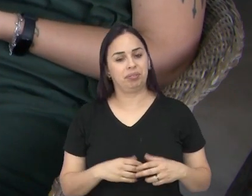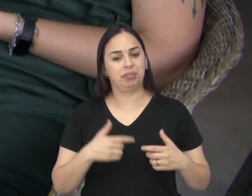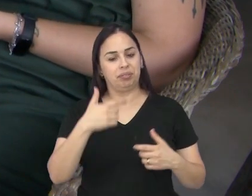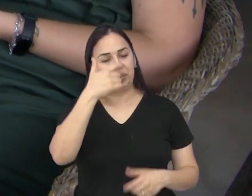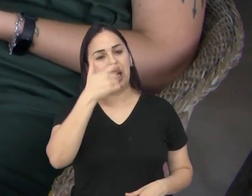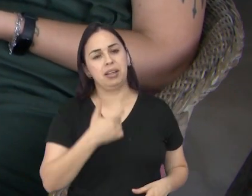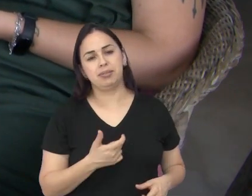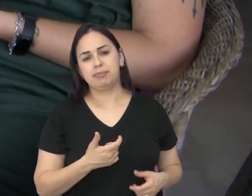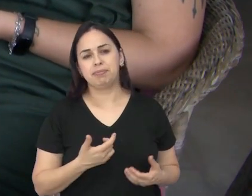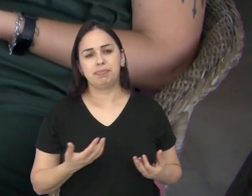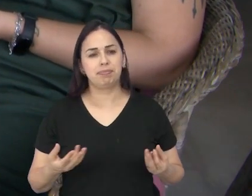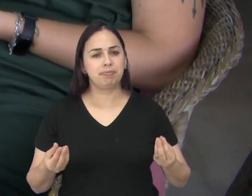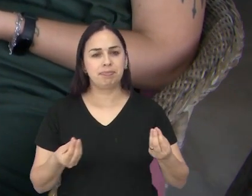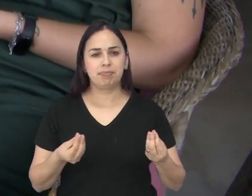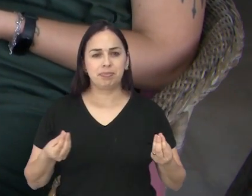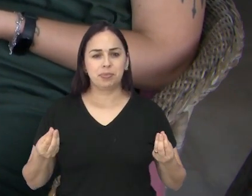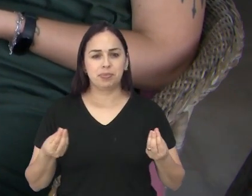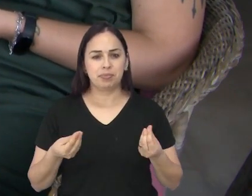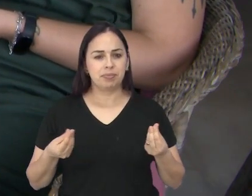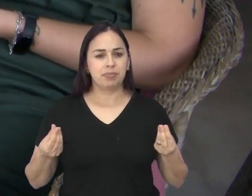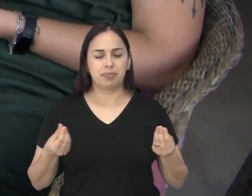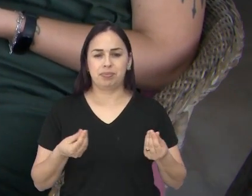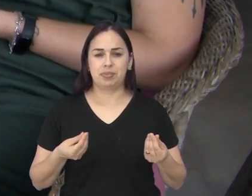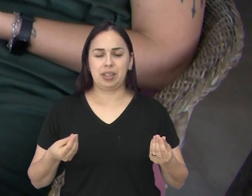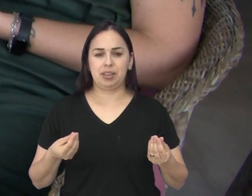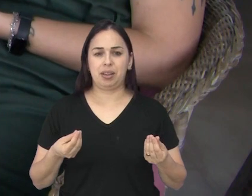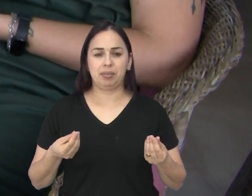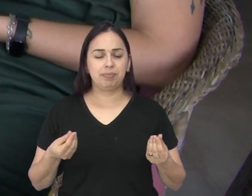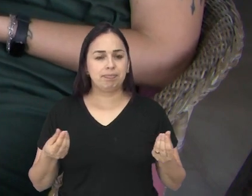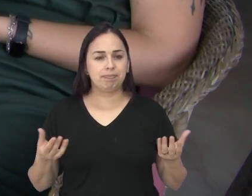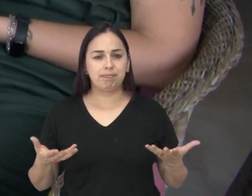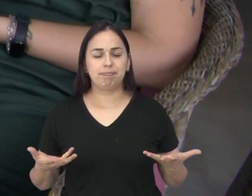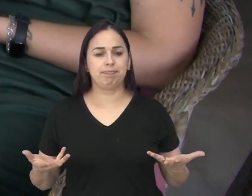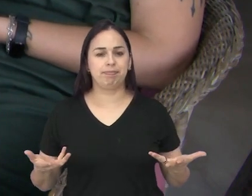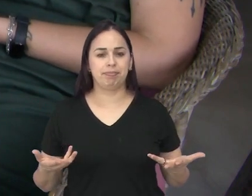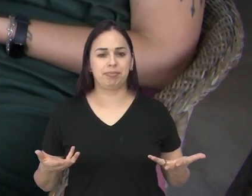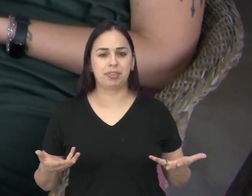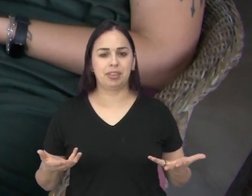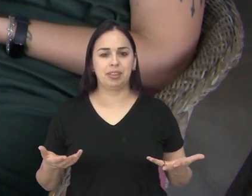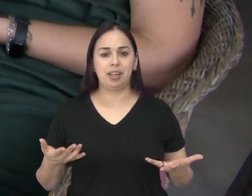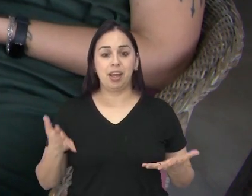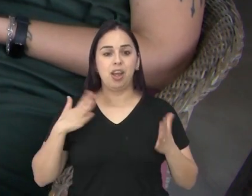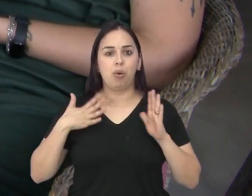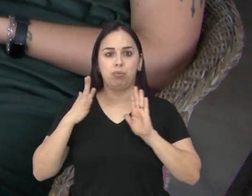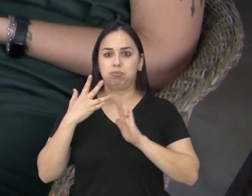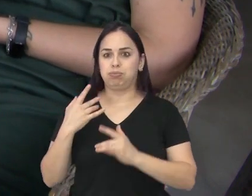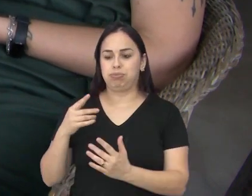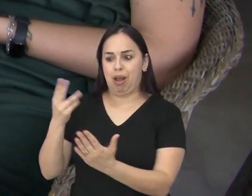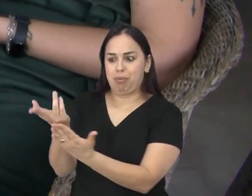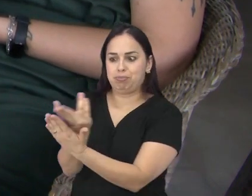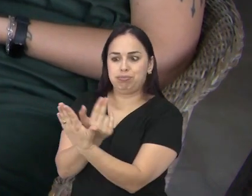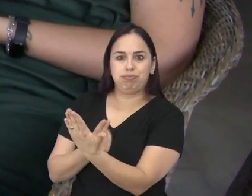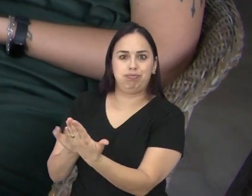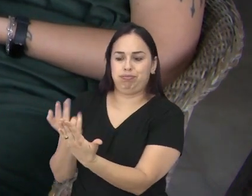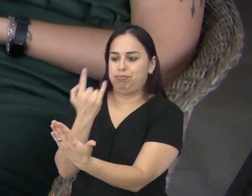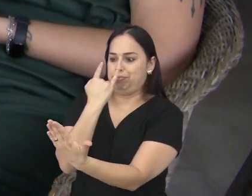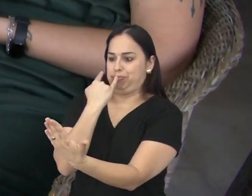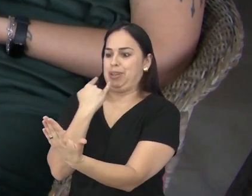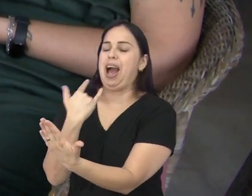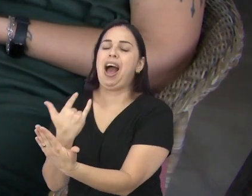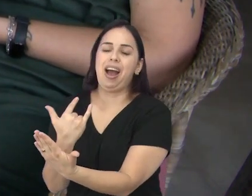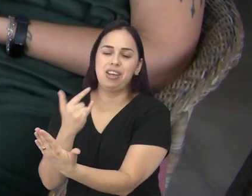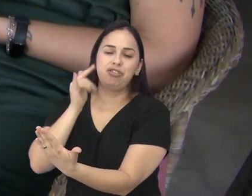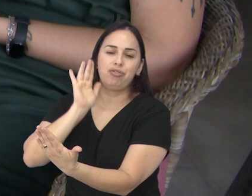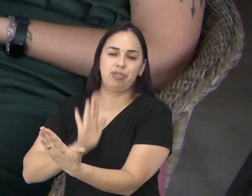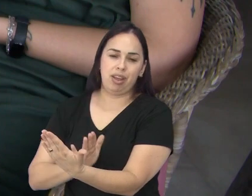Eu tenho um ponto que, assim, o encantamento pelo desenho, né? O encantamento pelo desenho no qual